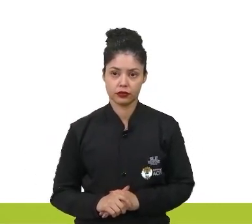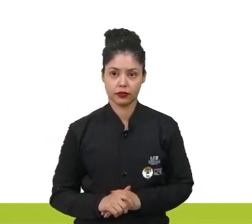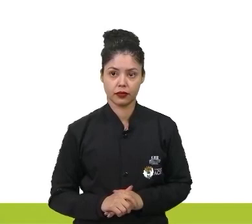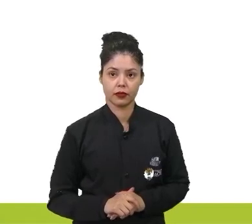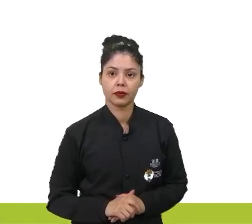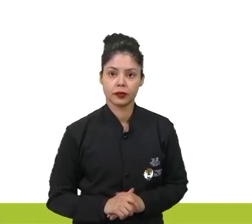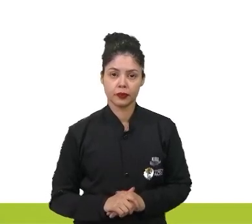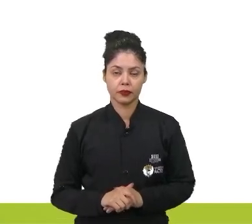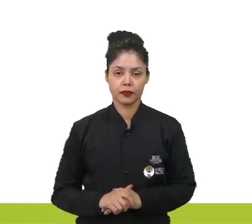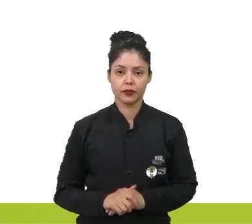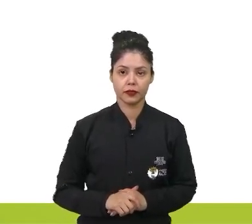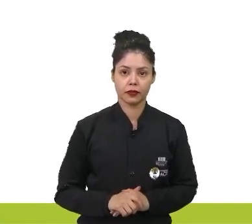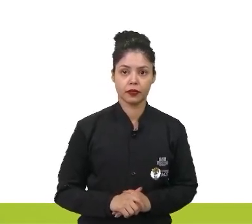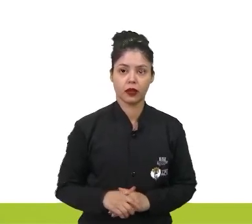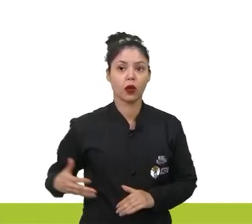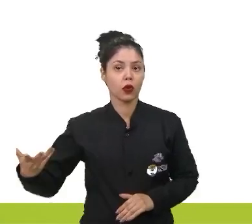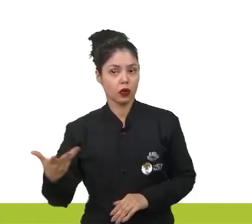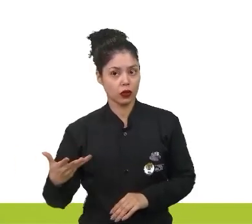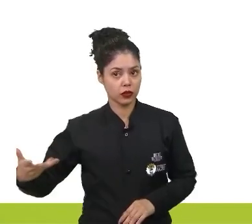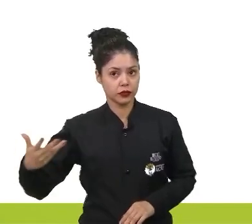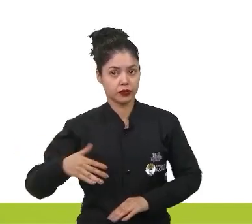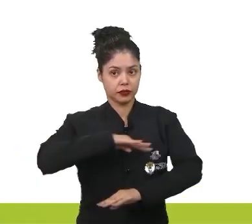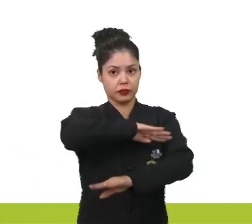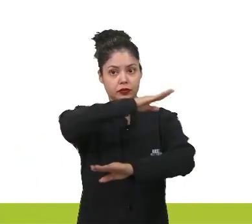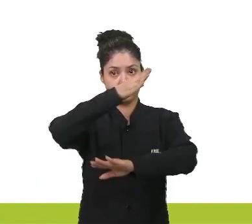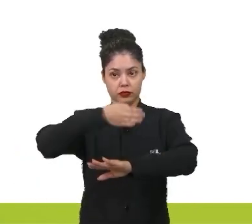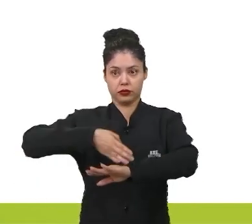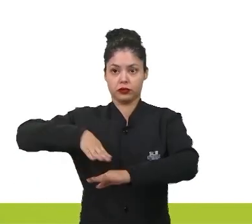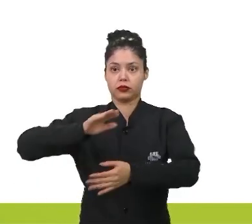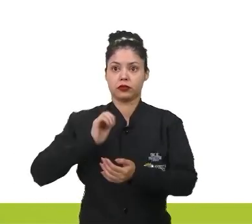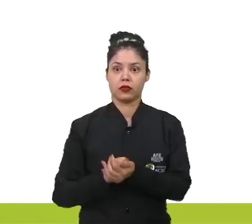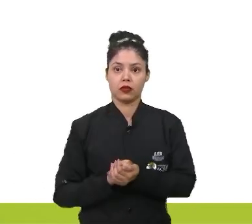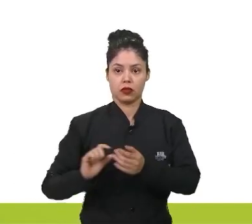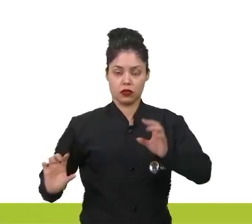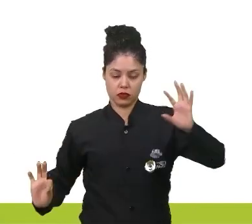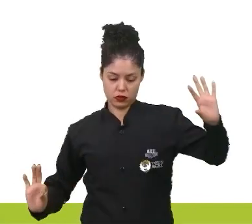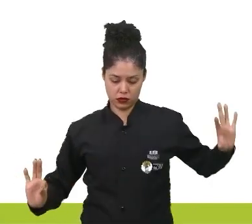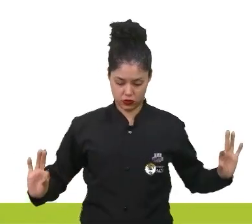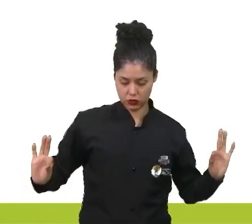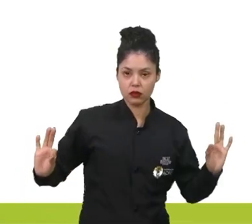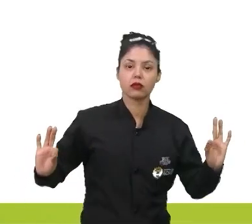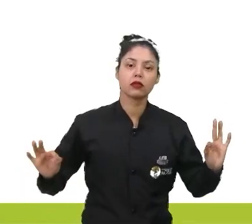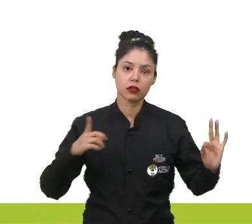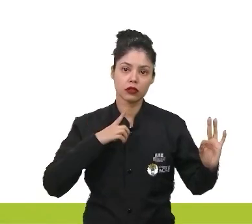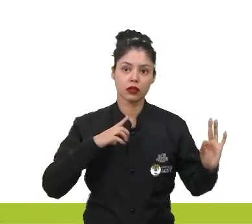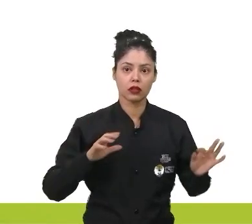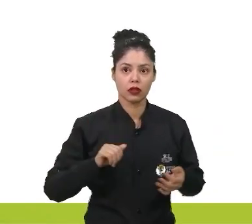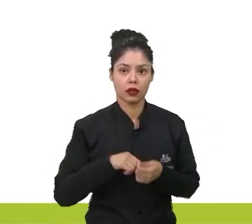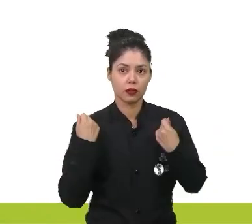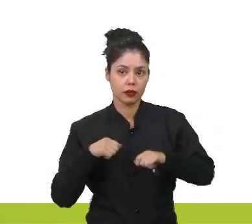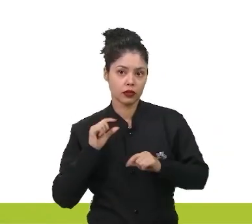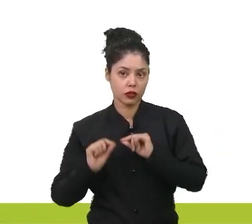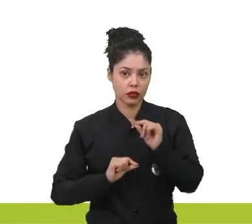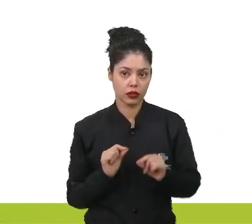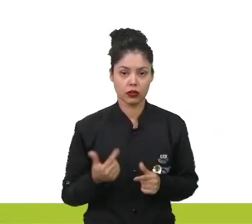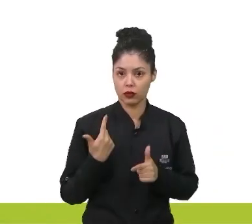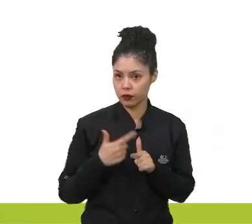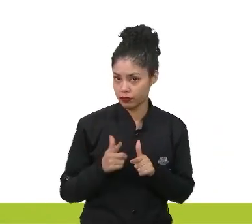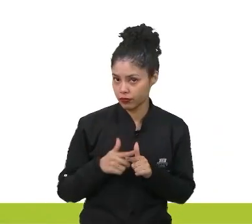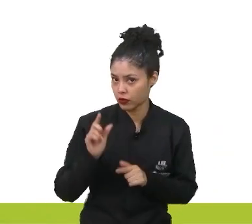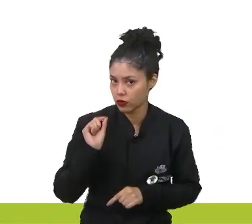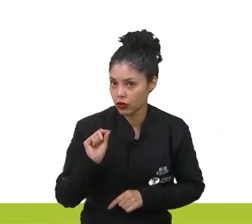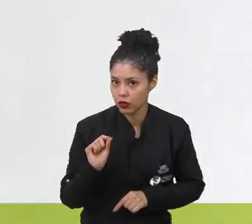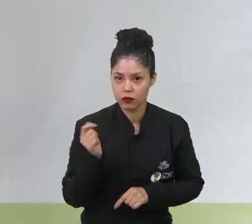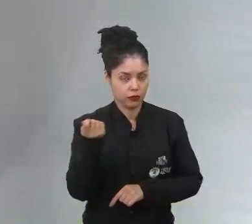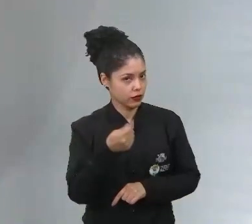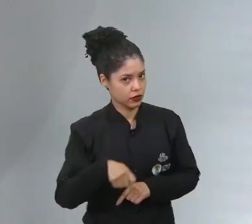bom? Com base na montanha, no eixo das abscissas, para que fique mais adequada essa reabilitação, nós temos. Gente, é um probleminha que você